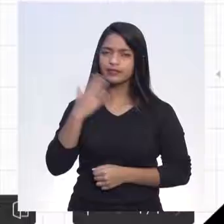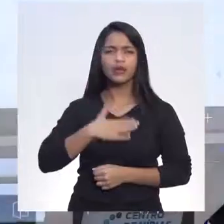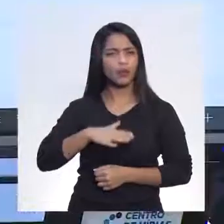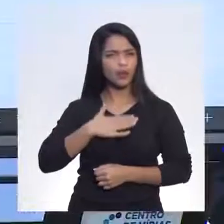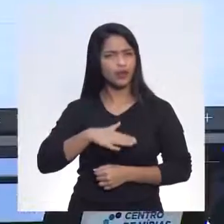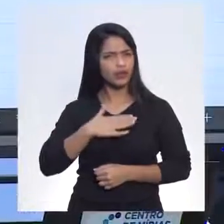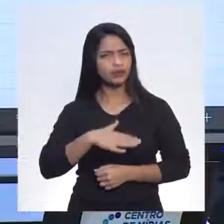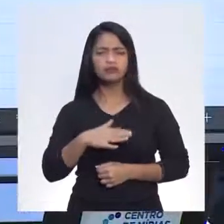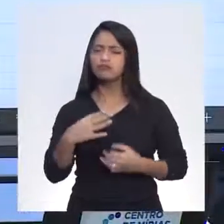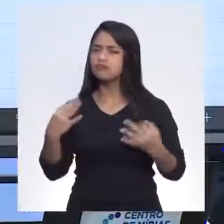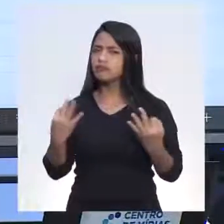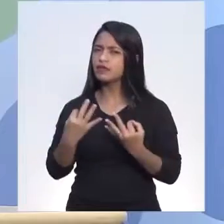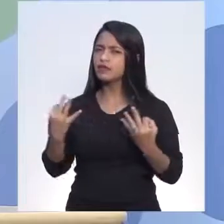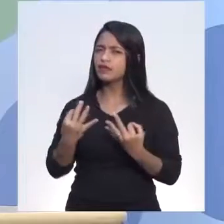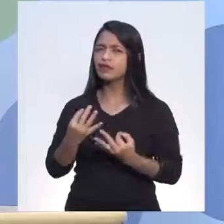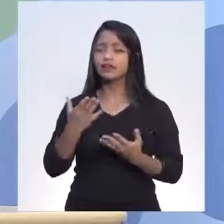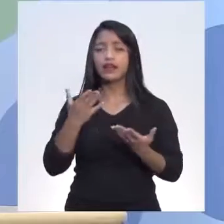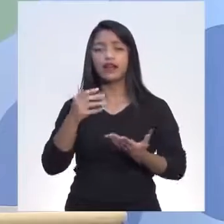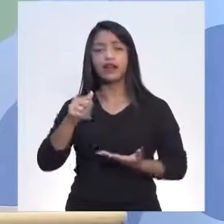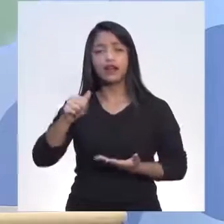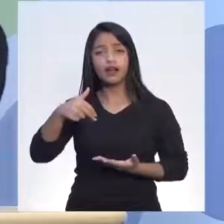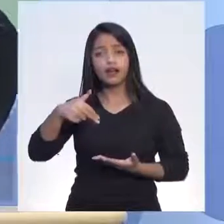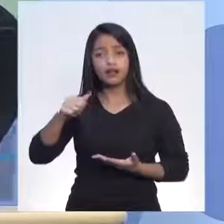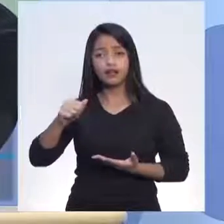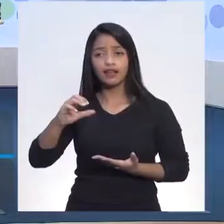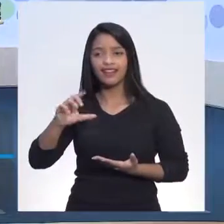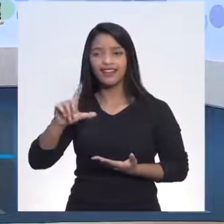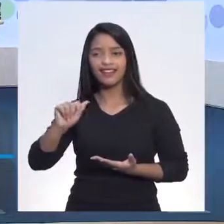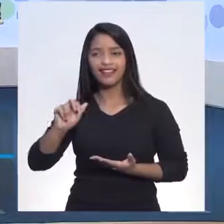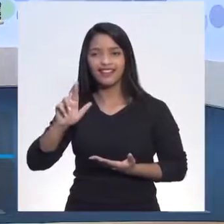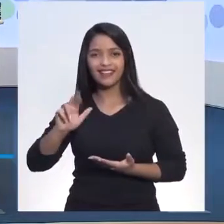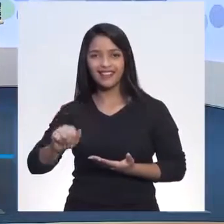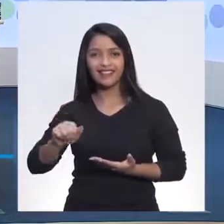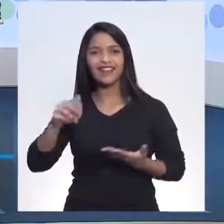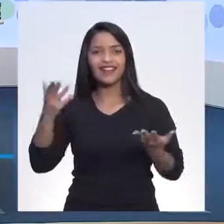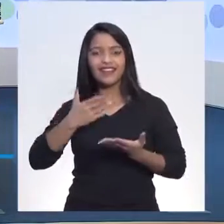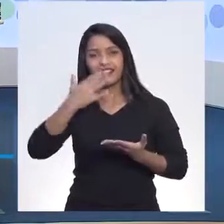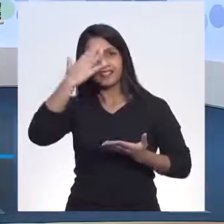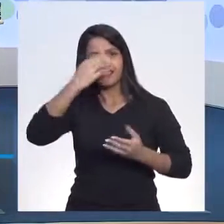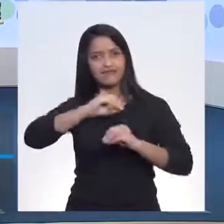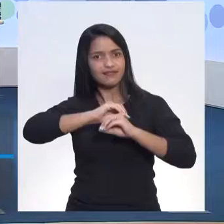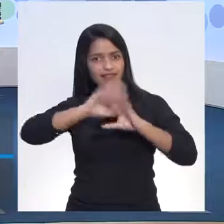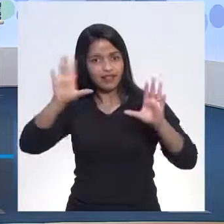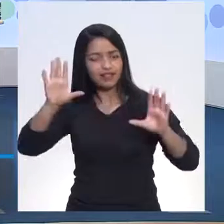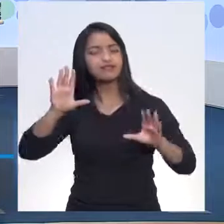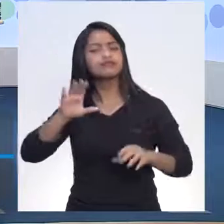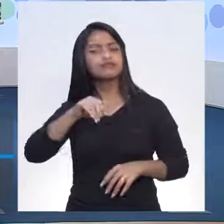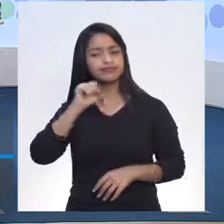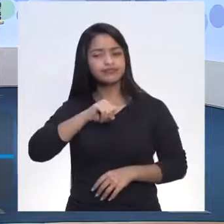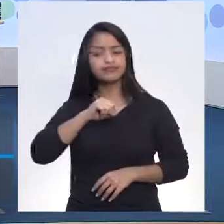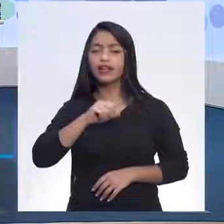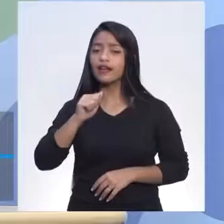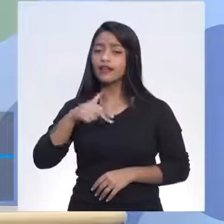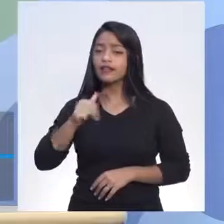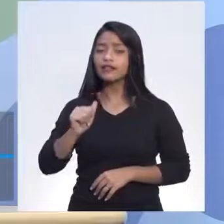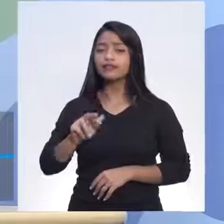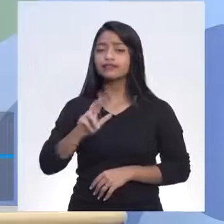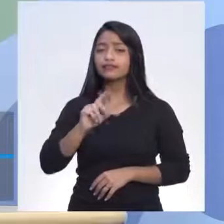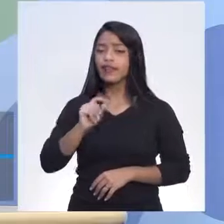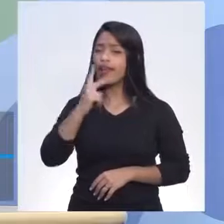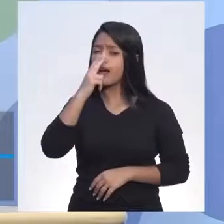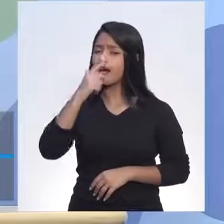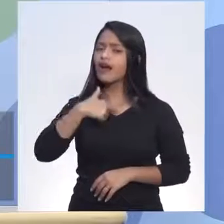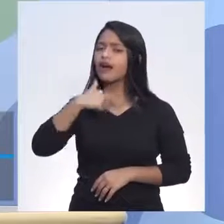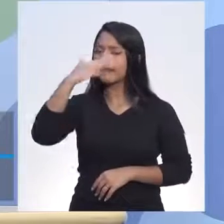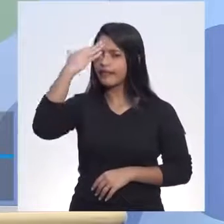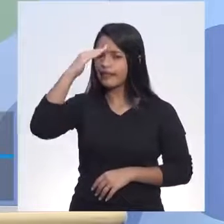Osmar? Perfeito. Ana Clara, ficou claro para você? Ana Clara, ficou claro. A Ana está colocando aqui. Professor, acho que estou entendendo, mas